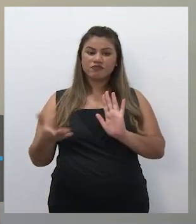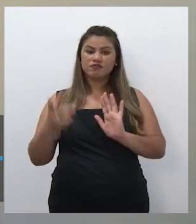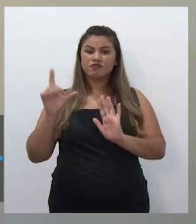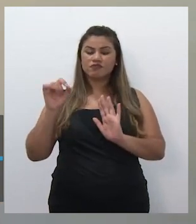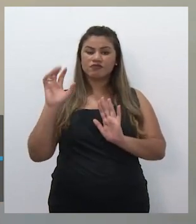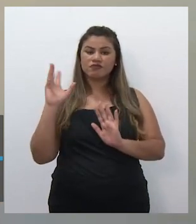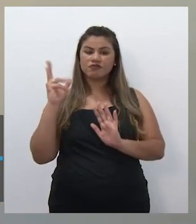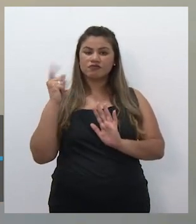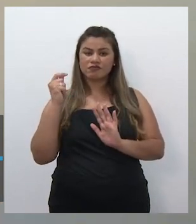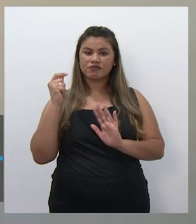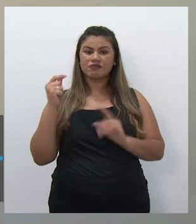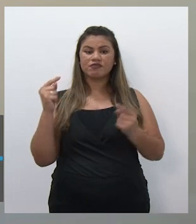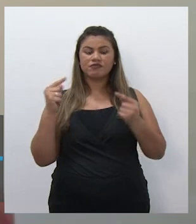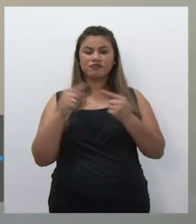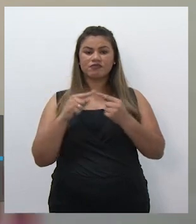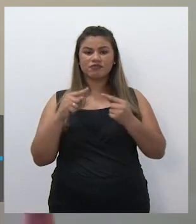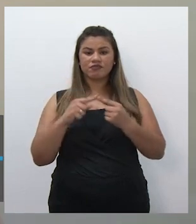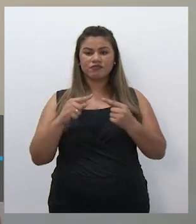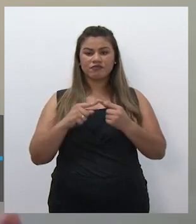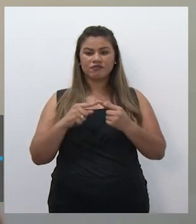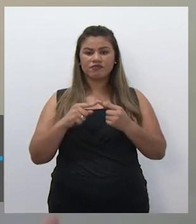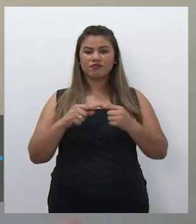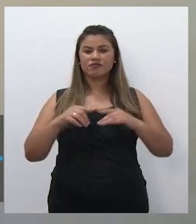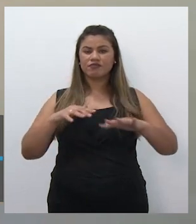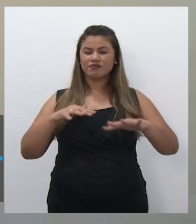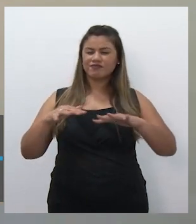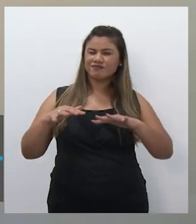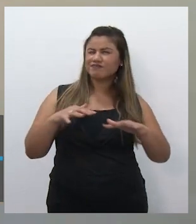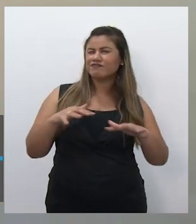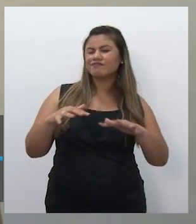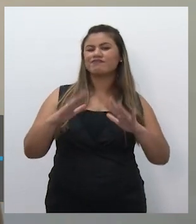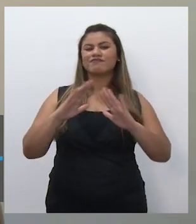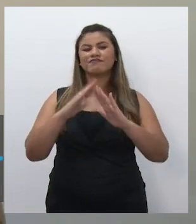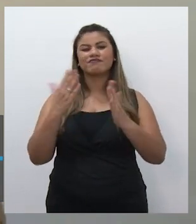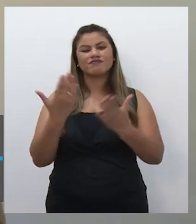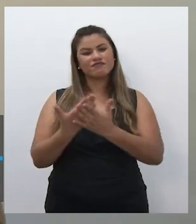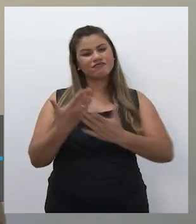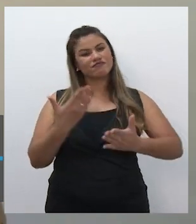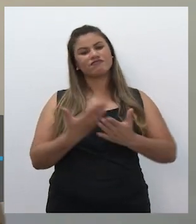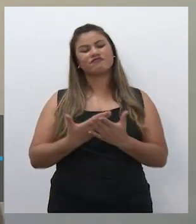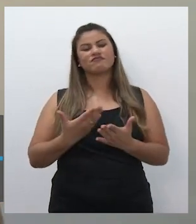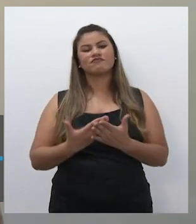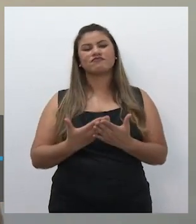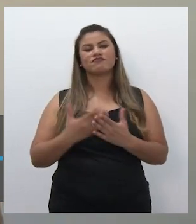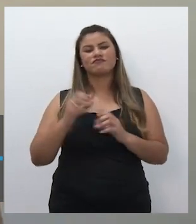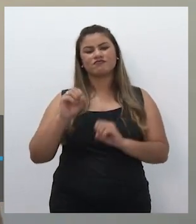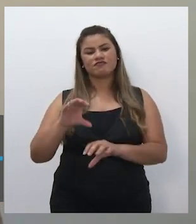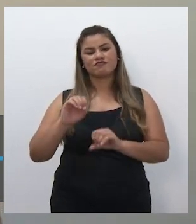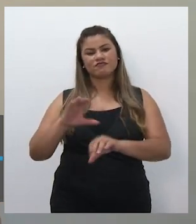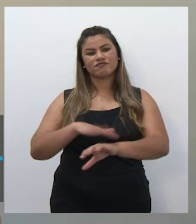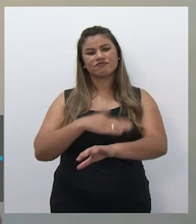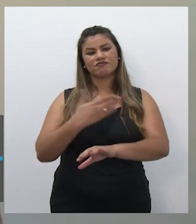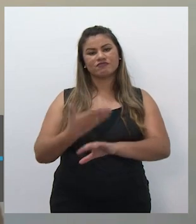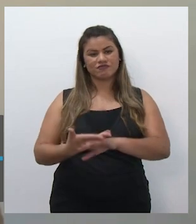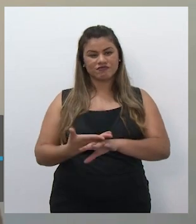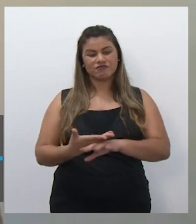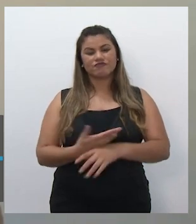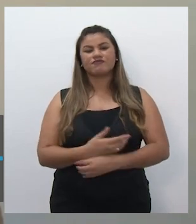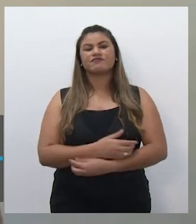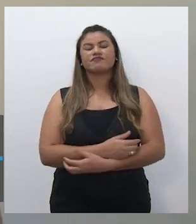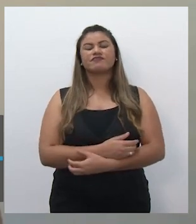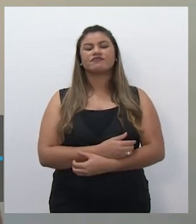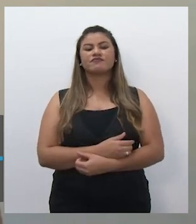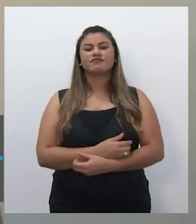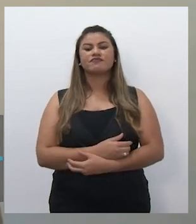10 competências que vão movimentar aí na escola a educação integral. Ok?